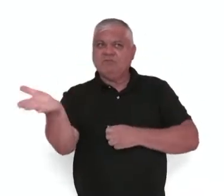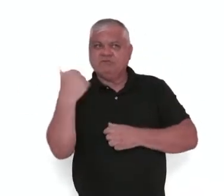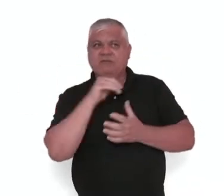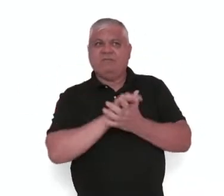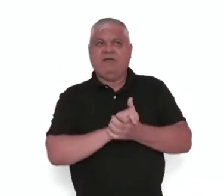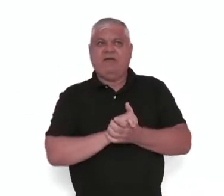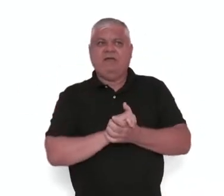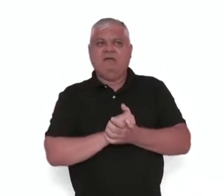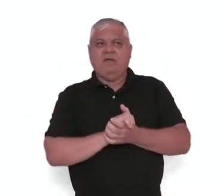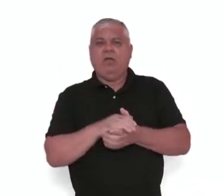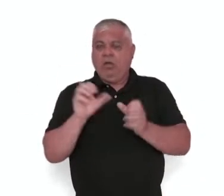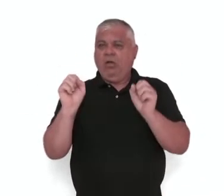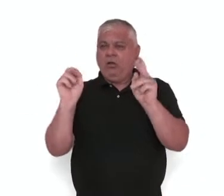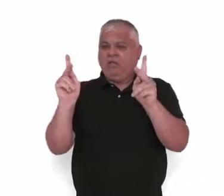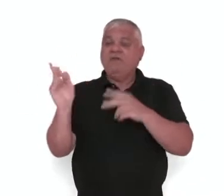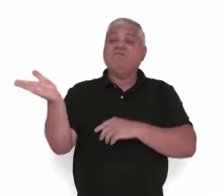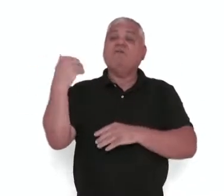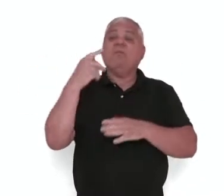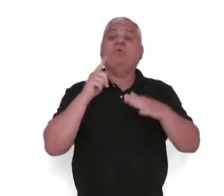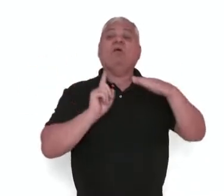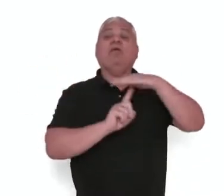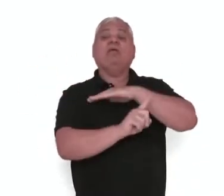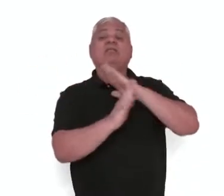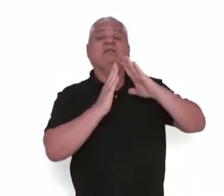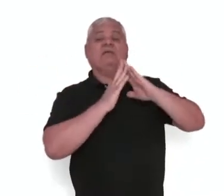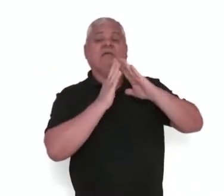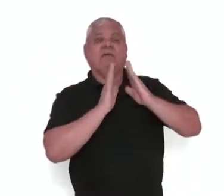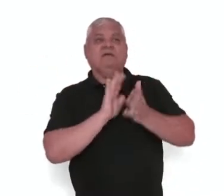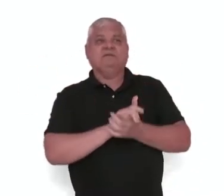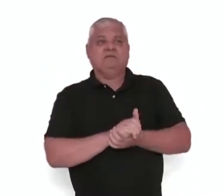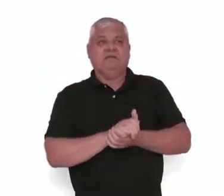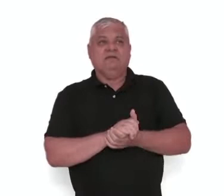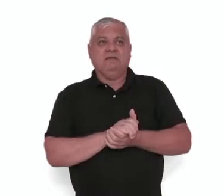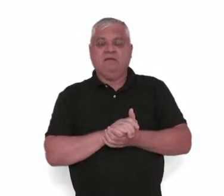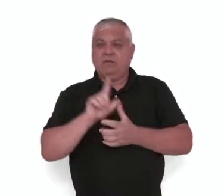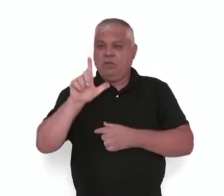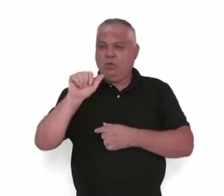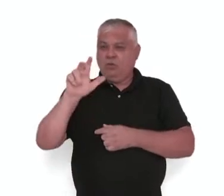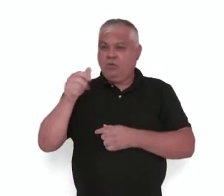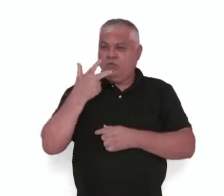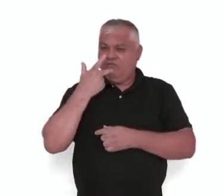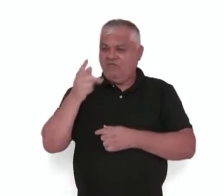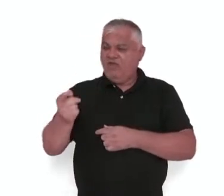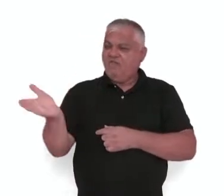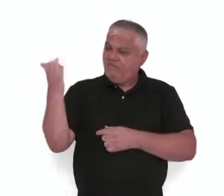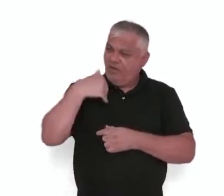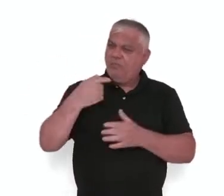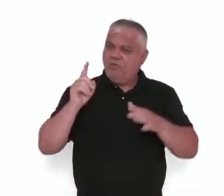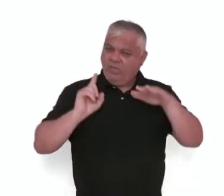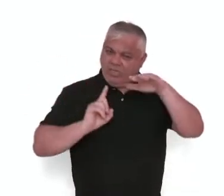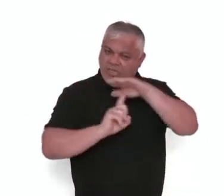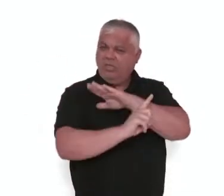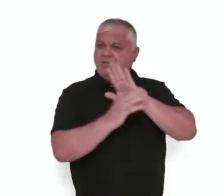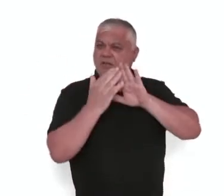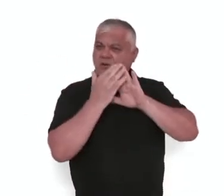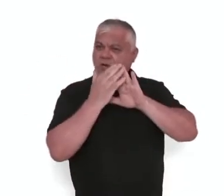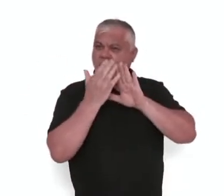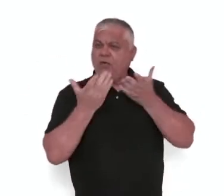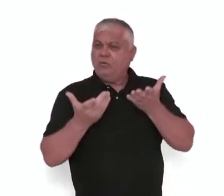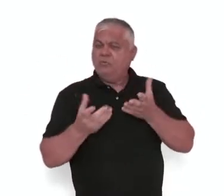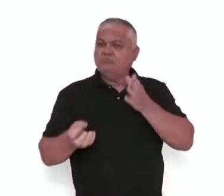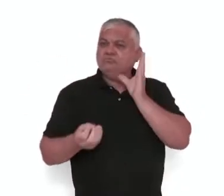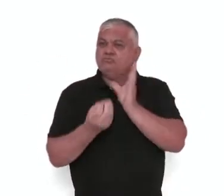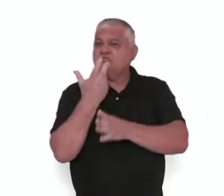Chiquinha, está bom, vão para dentro e logo venho. Lulu para os meninos e moleques, vamos para dentro, logo viremos quando